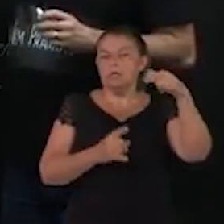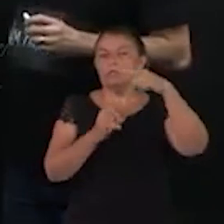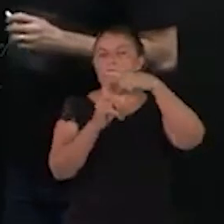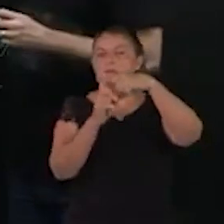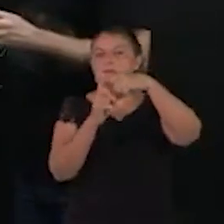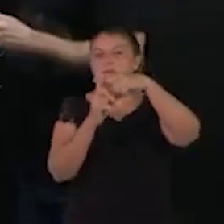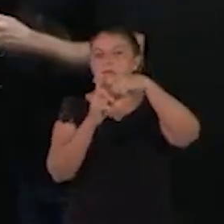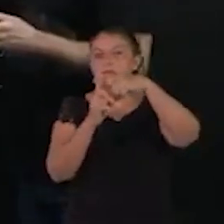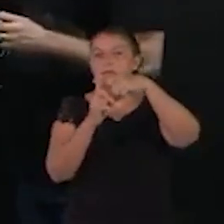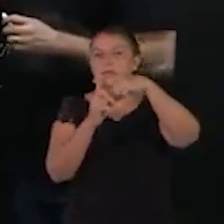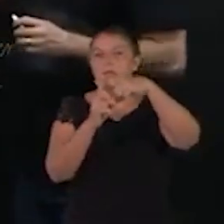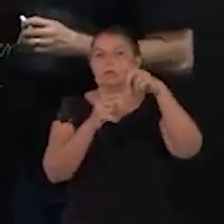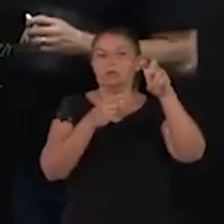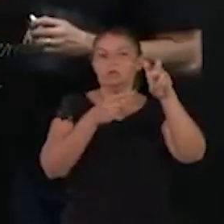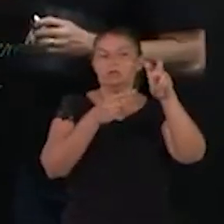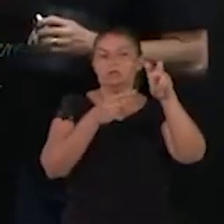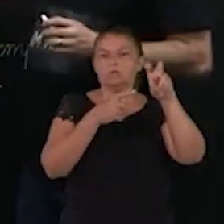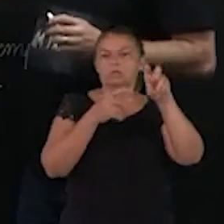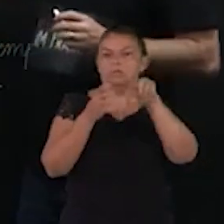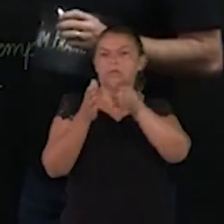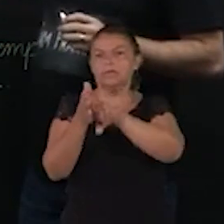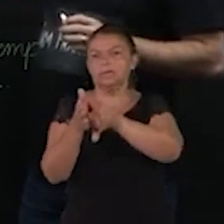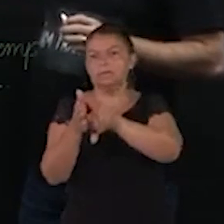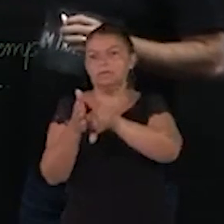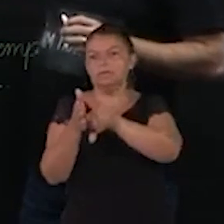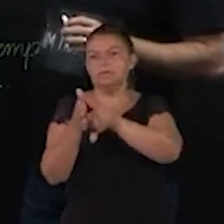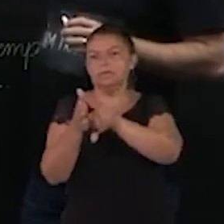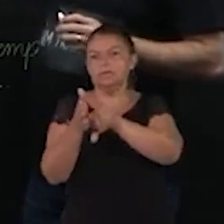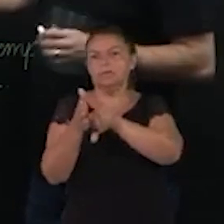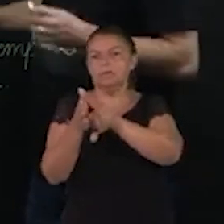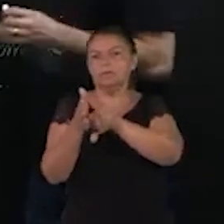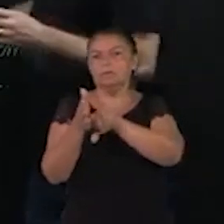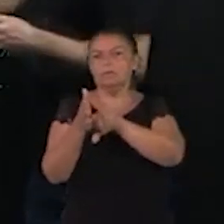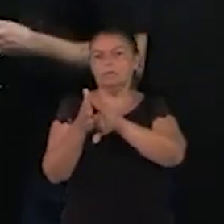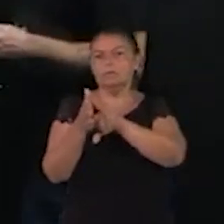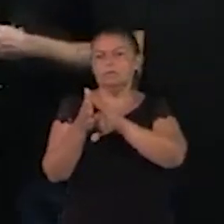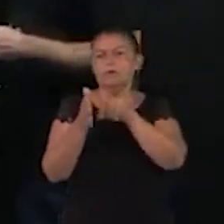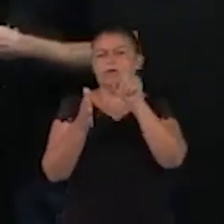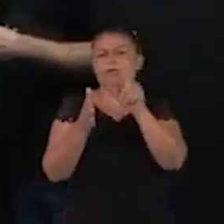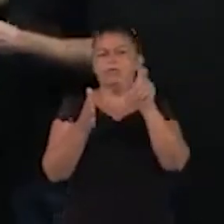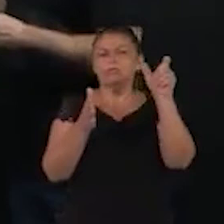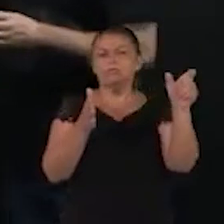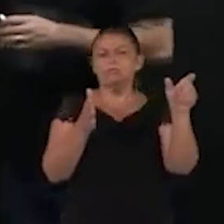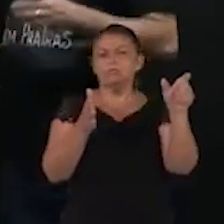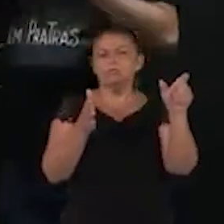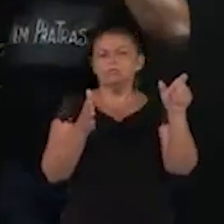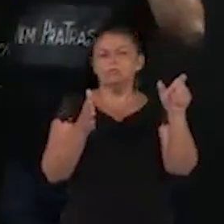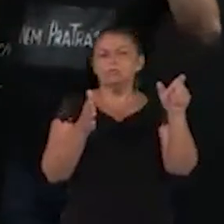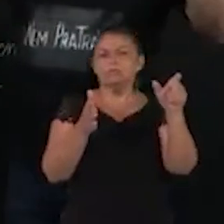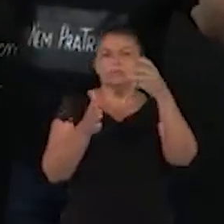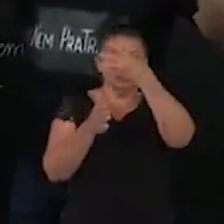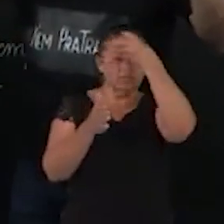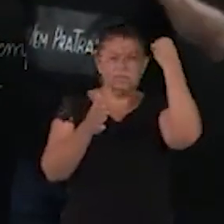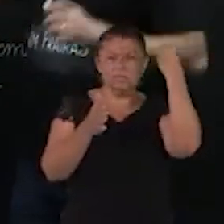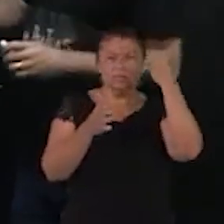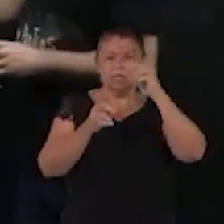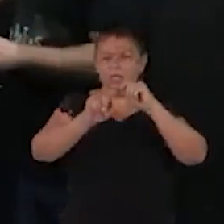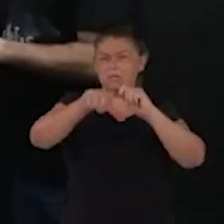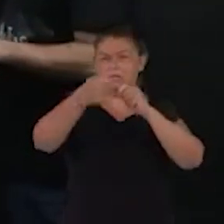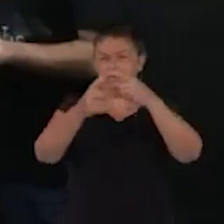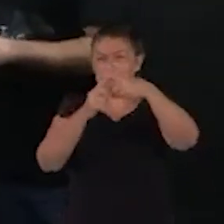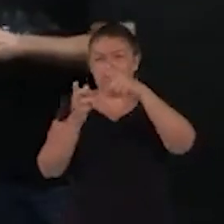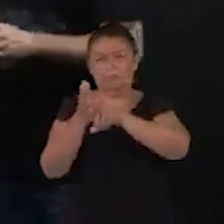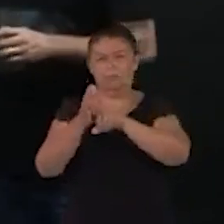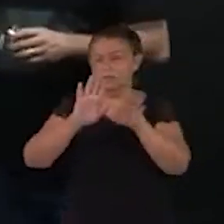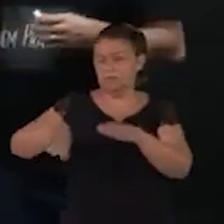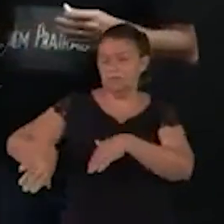é positivo. Esse 5 aqui é negativo. Quem é o maior, o 7 ou o 5? Esquece o sinal. Quem